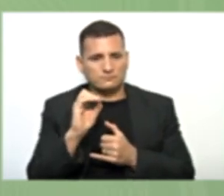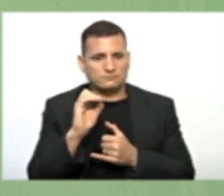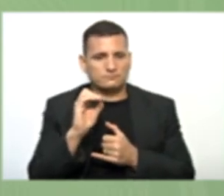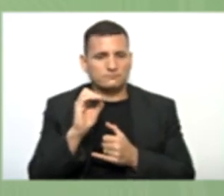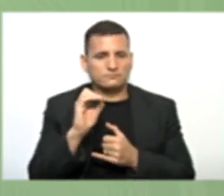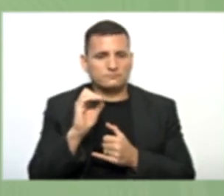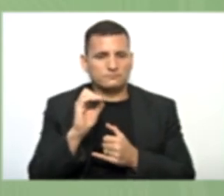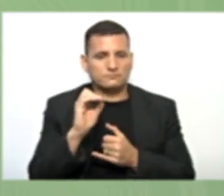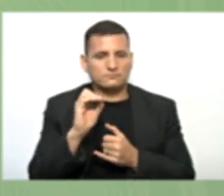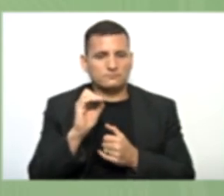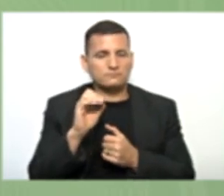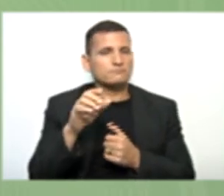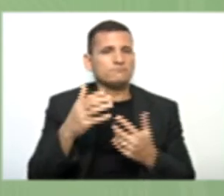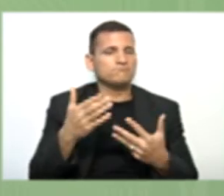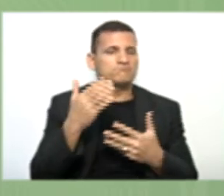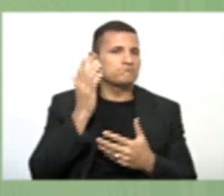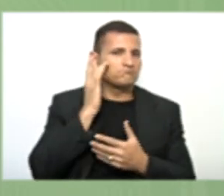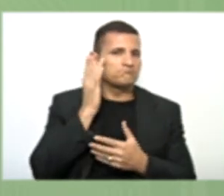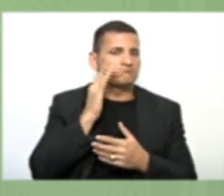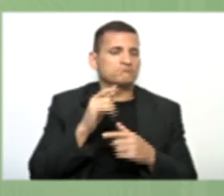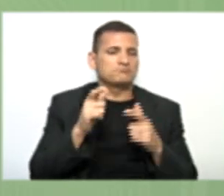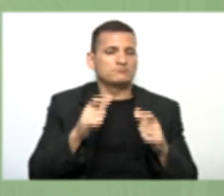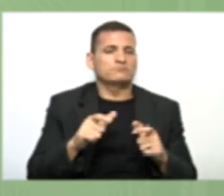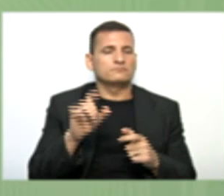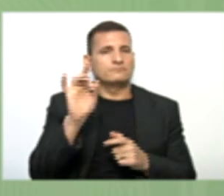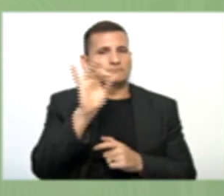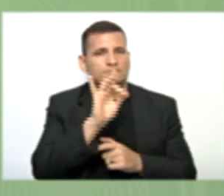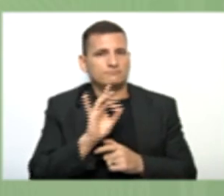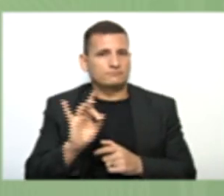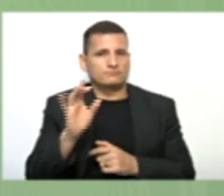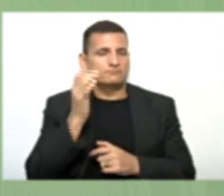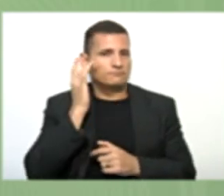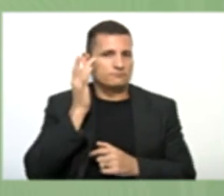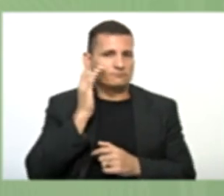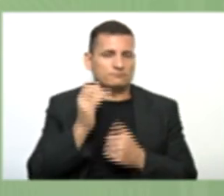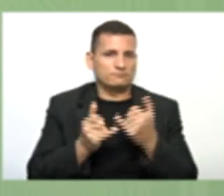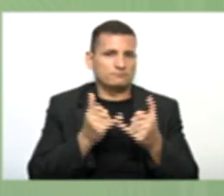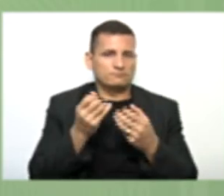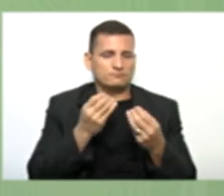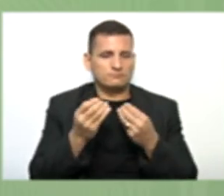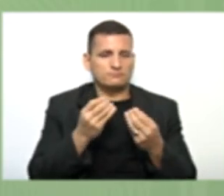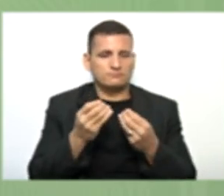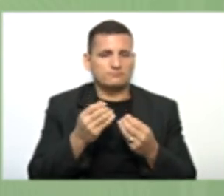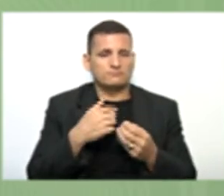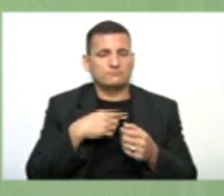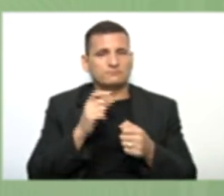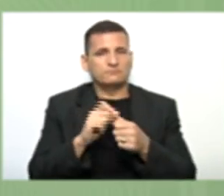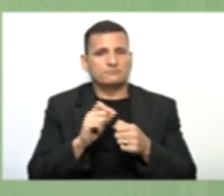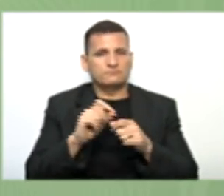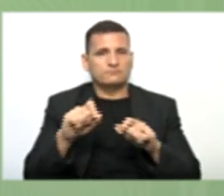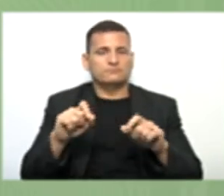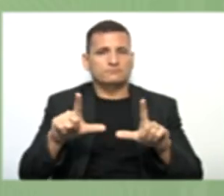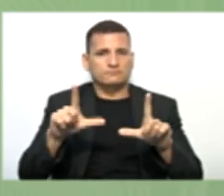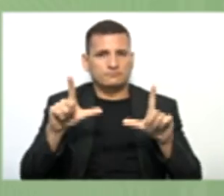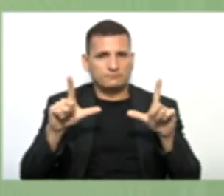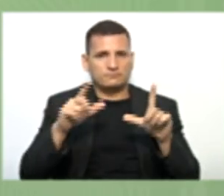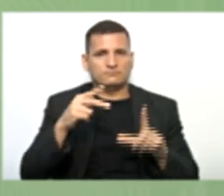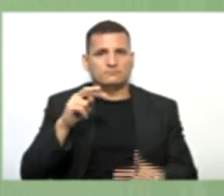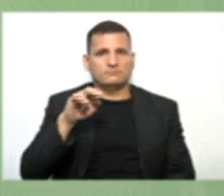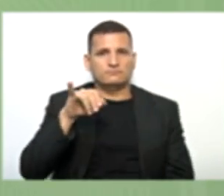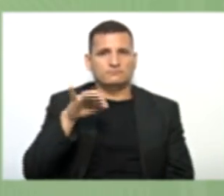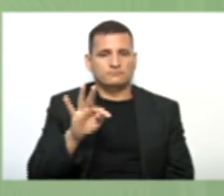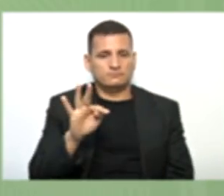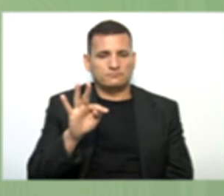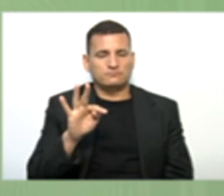dos ambos, né? E eu não sei onde está cada coisa, como é que está a situação do meu jogo. E eu faço essa impressão aqui, ó, print, tá vendo aqui, ó?